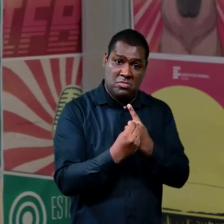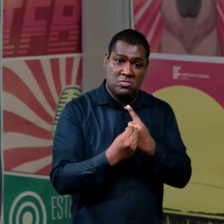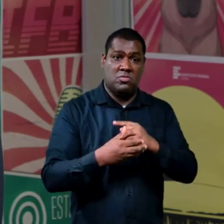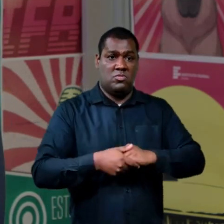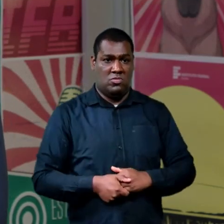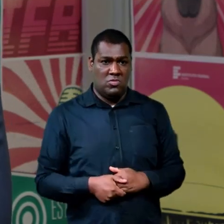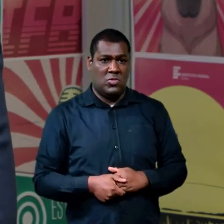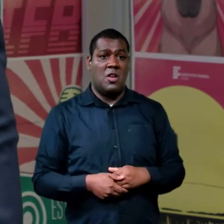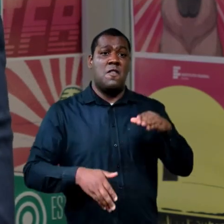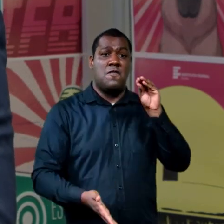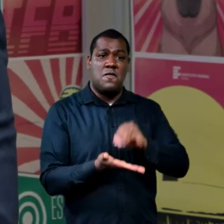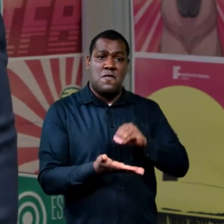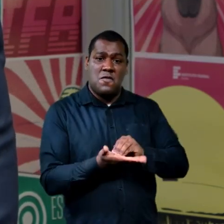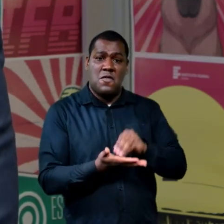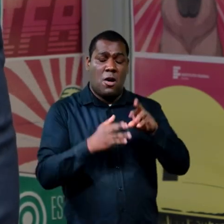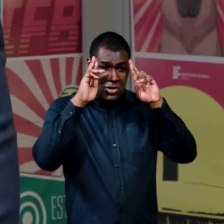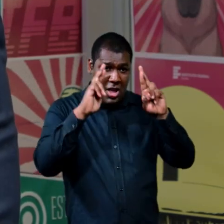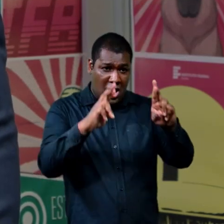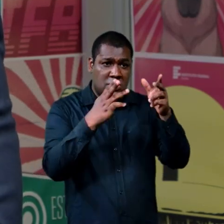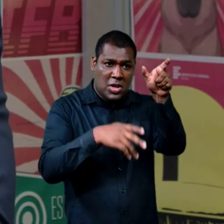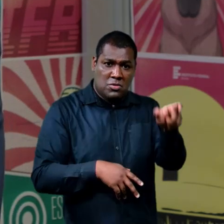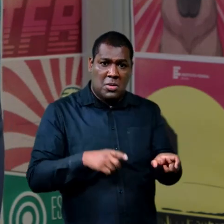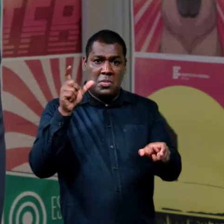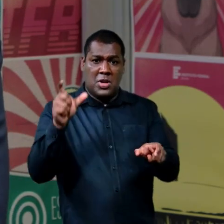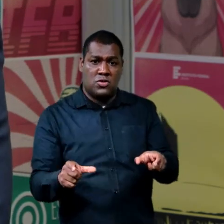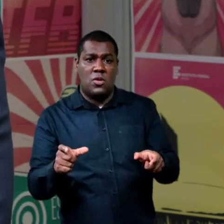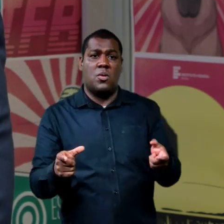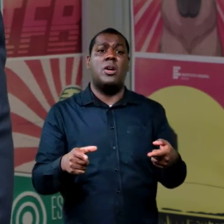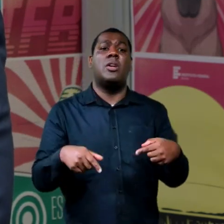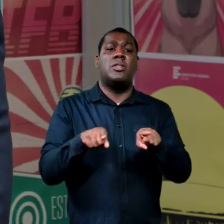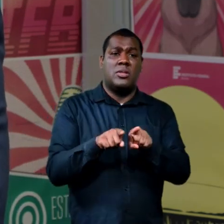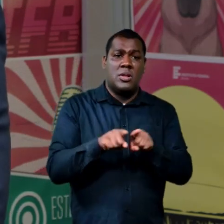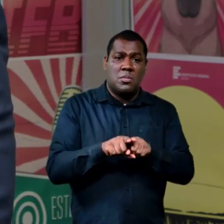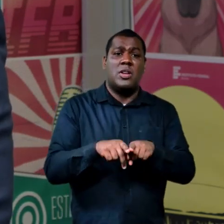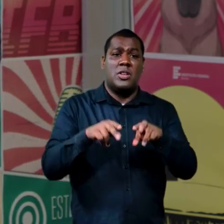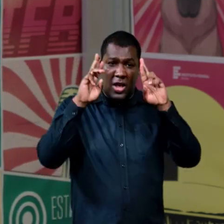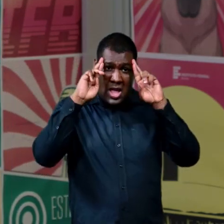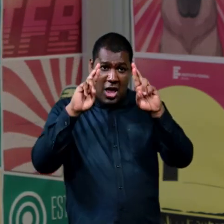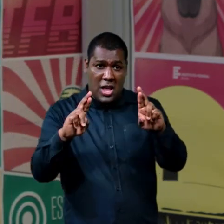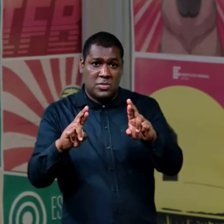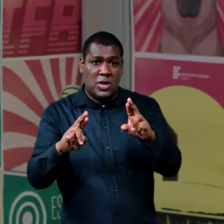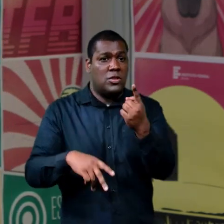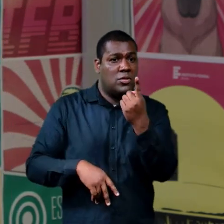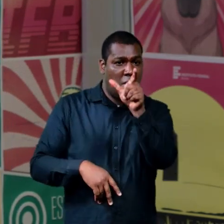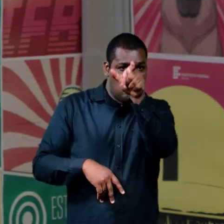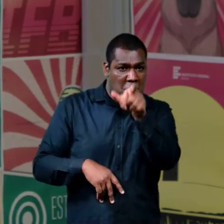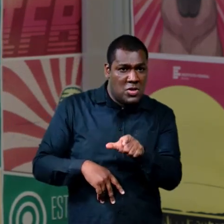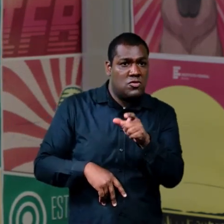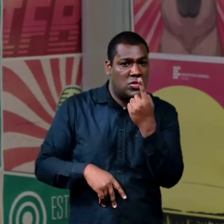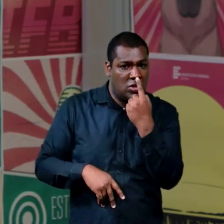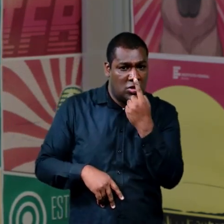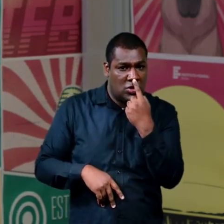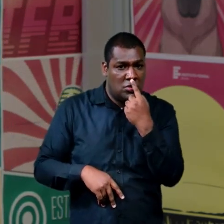a dignidade da pessoa, a intimidade, a privacidade. E temos outras condutas também